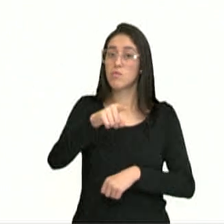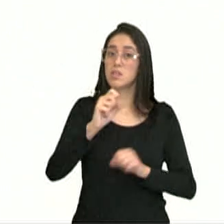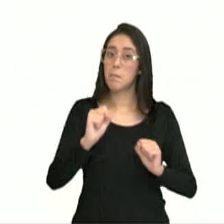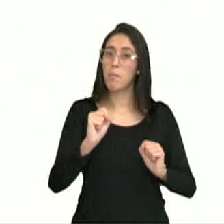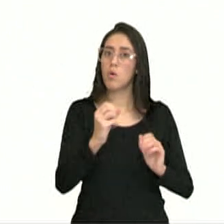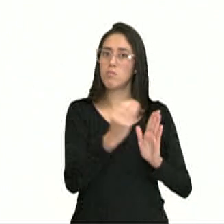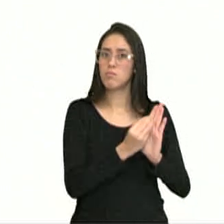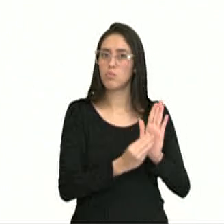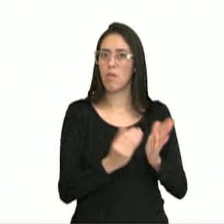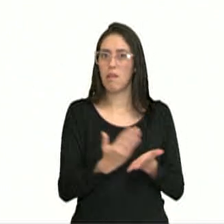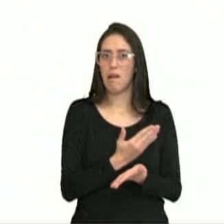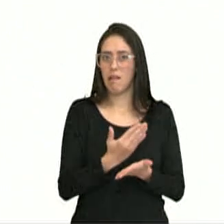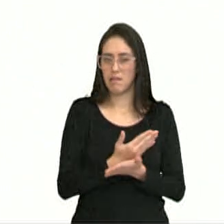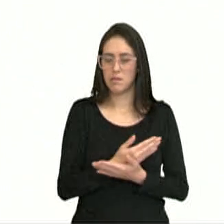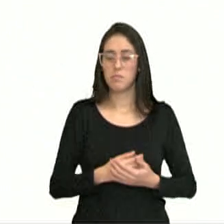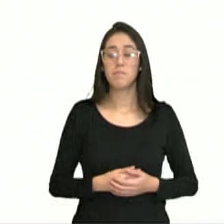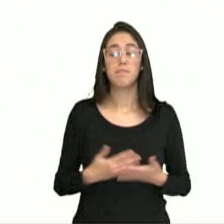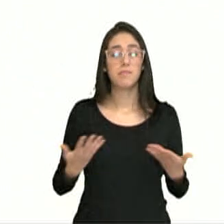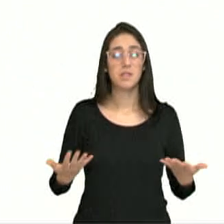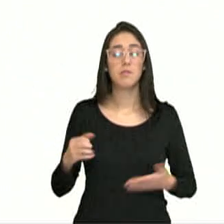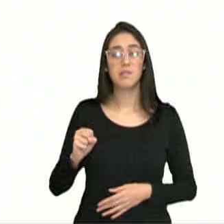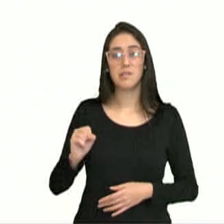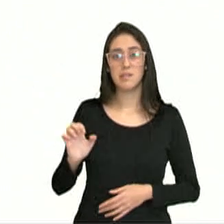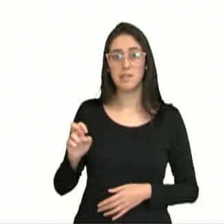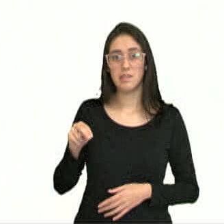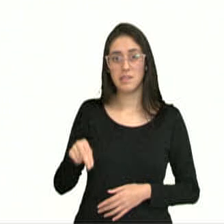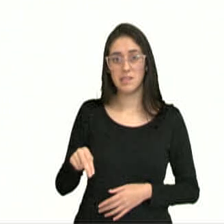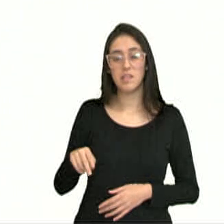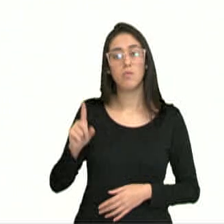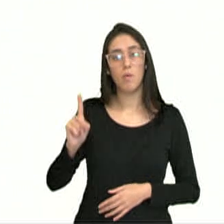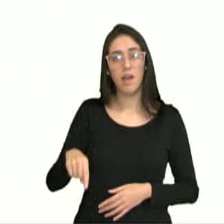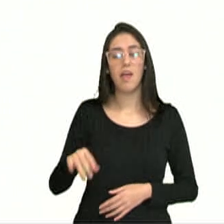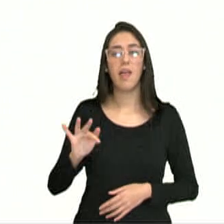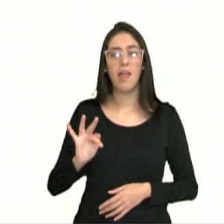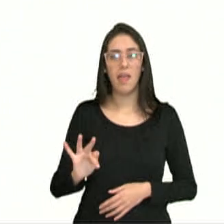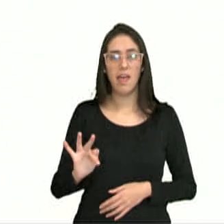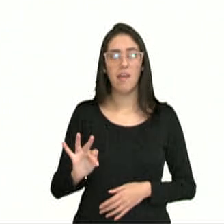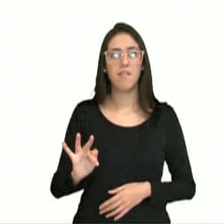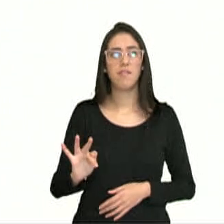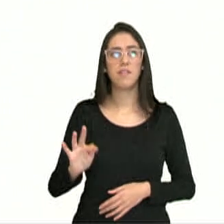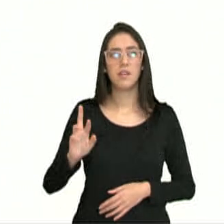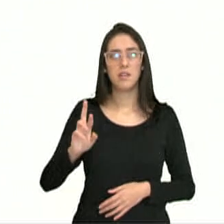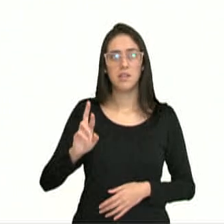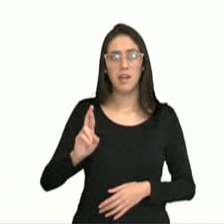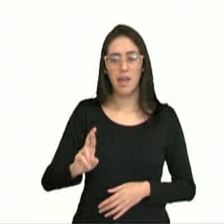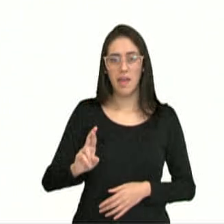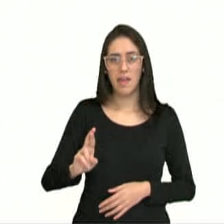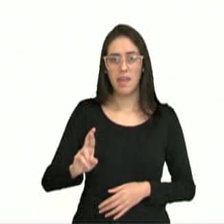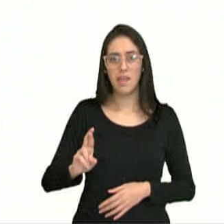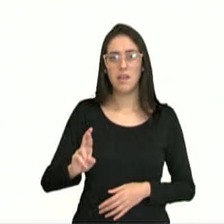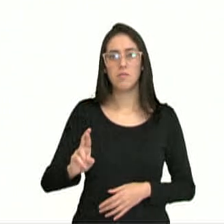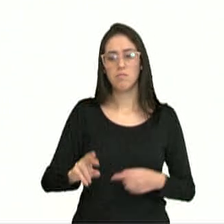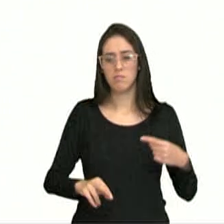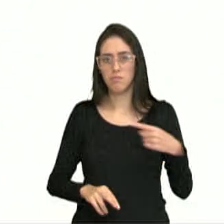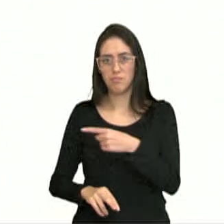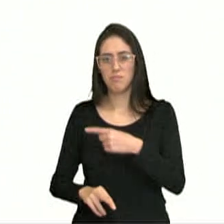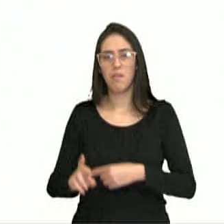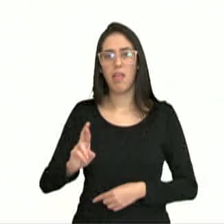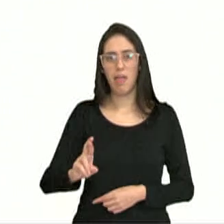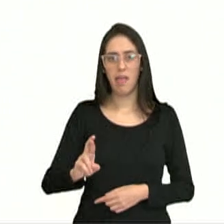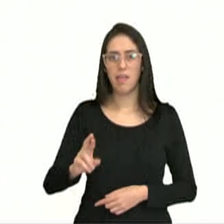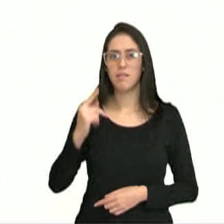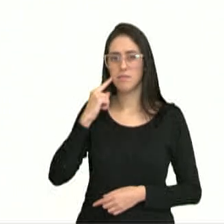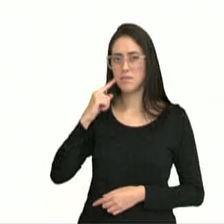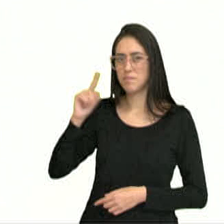caderno. Então, a função seno é a função f, r em r, cuja lei de formação, qual